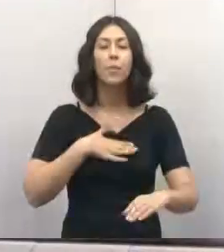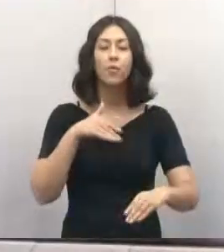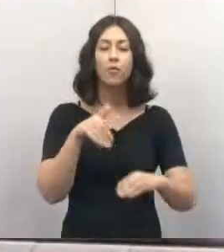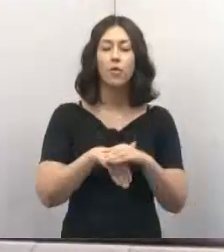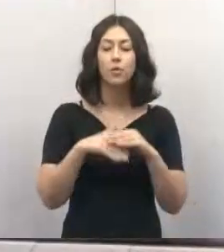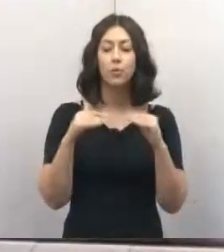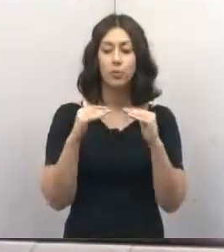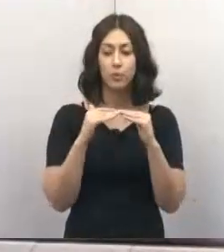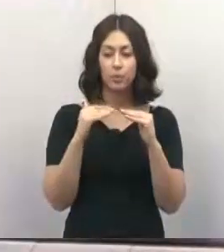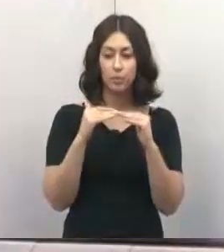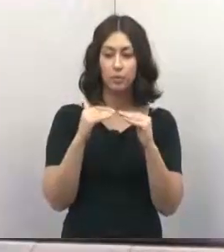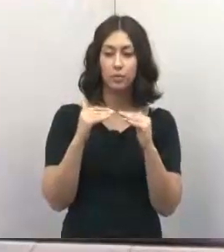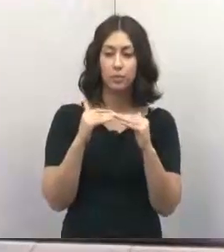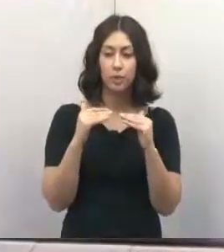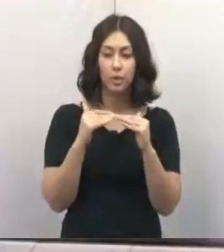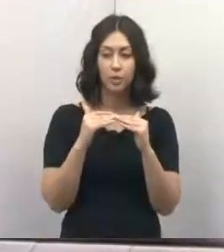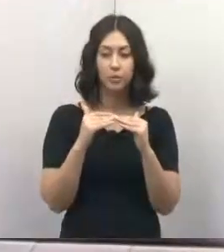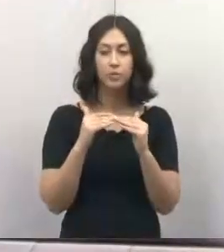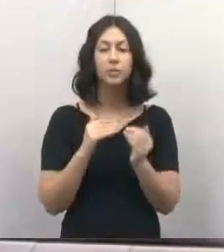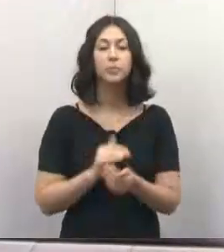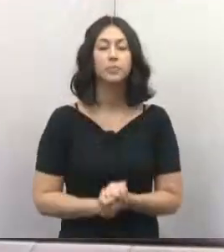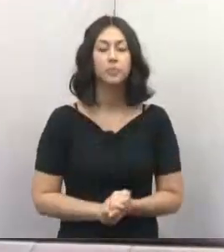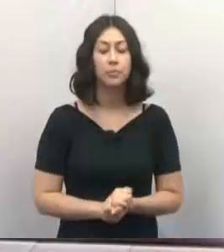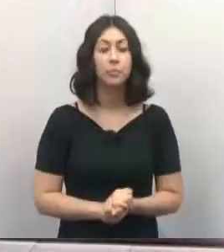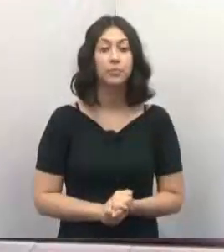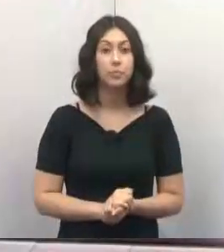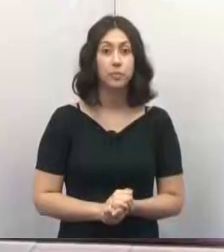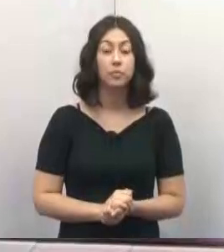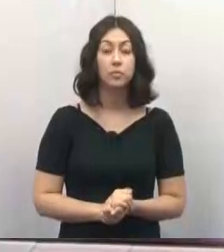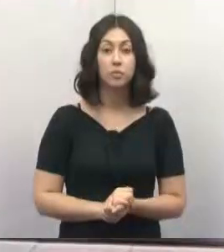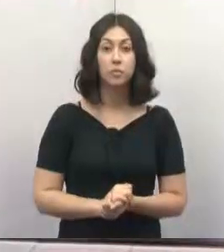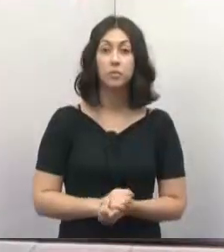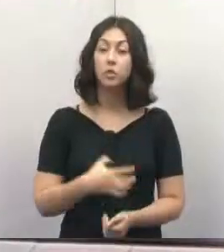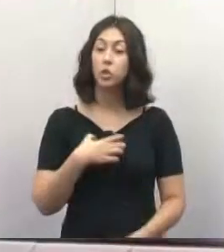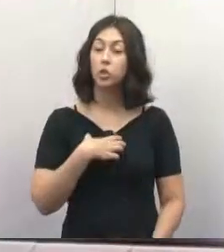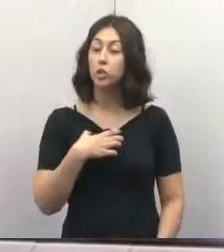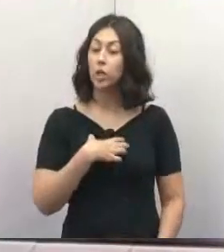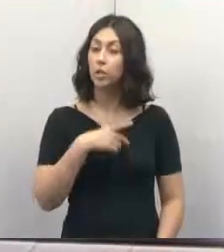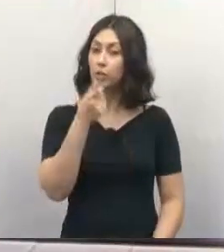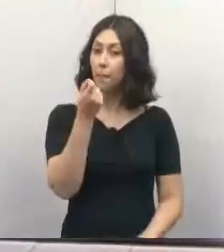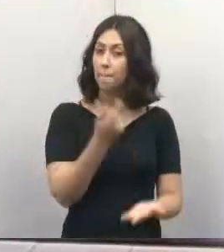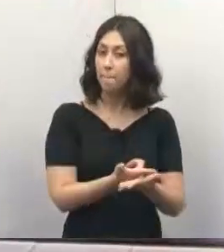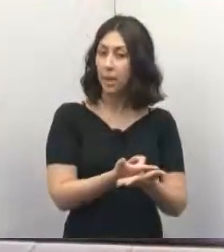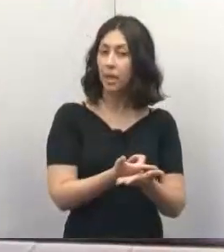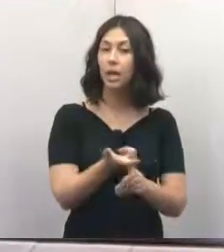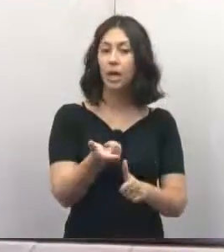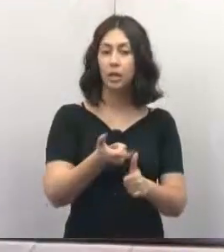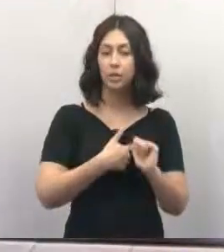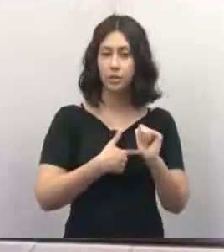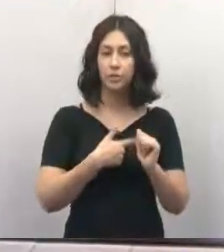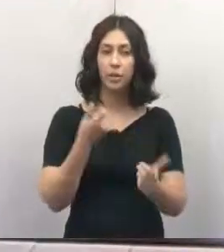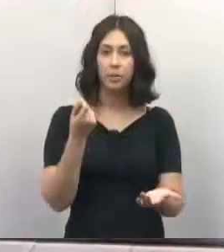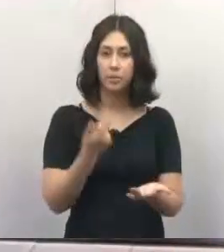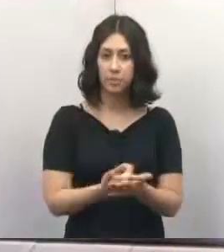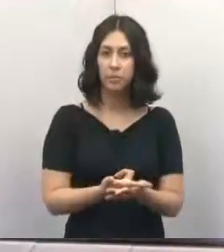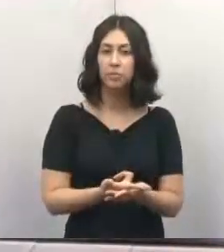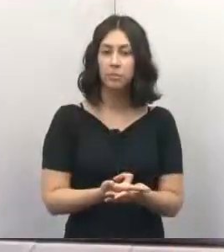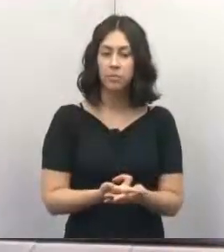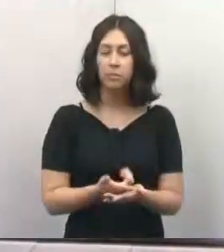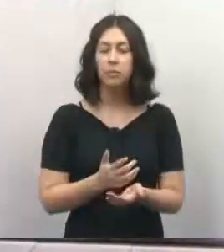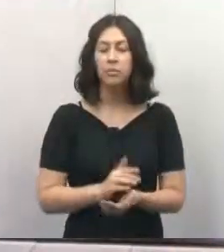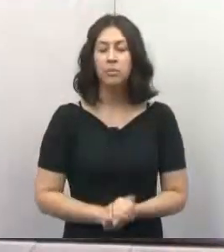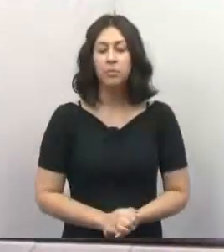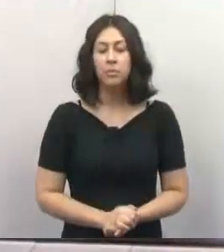ser favorável, né, ao instituir essa nova forma de quitar os débitos tributários e não tributários com